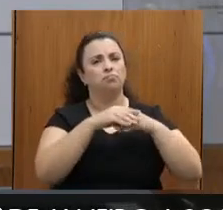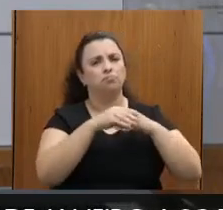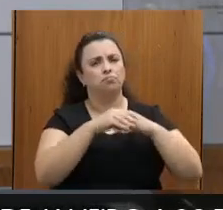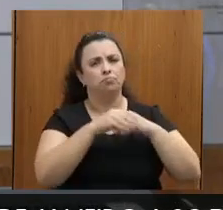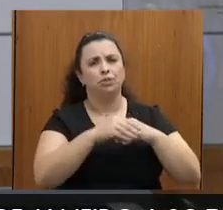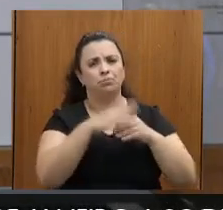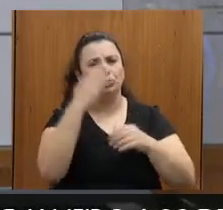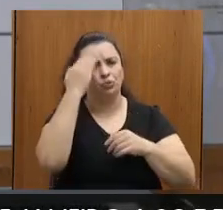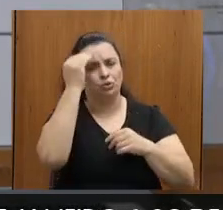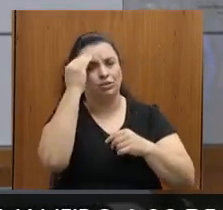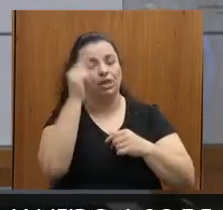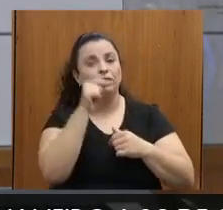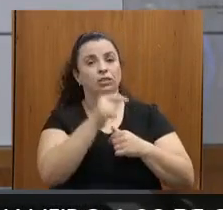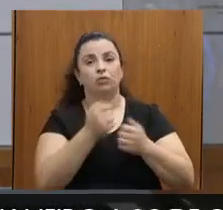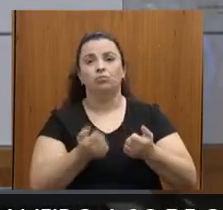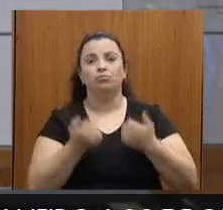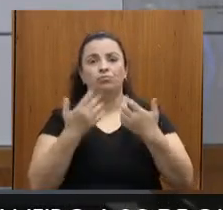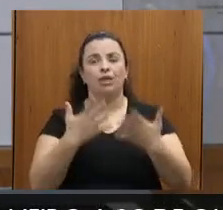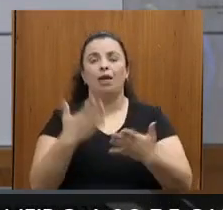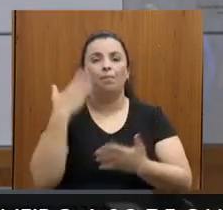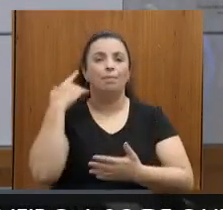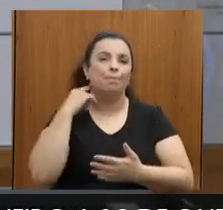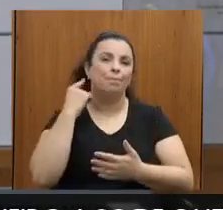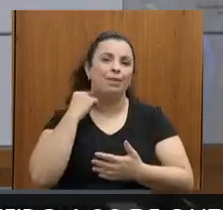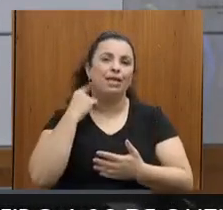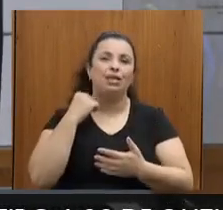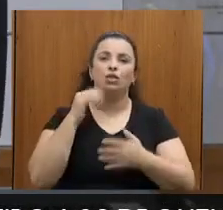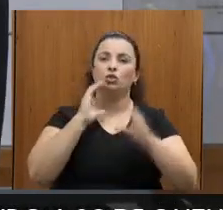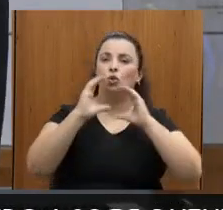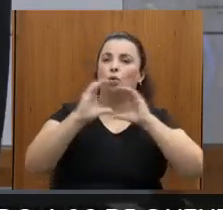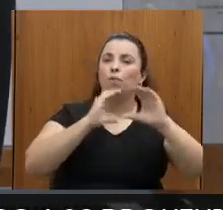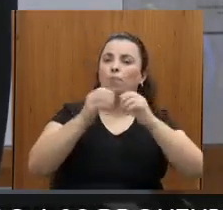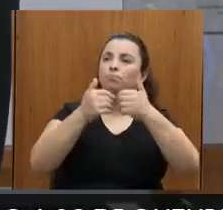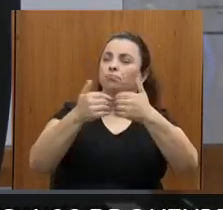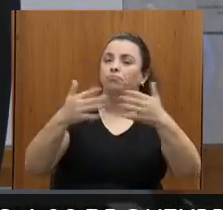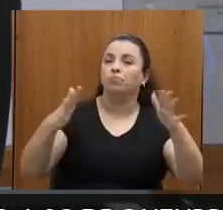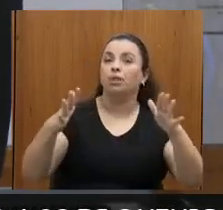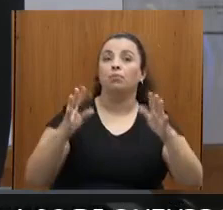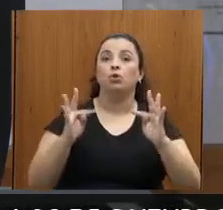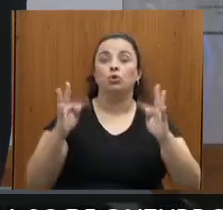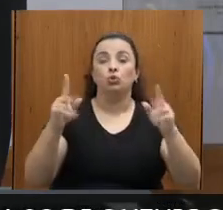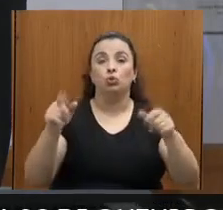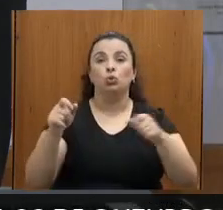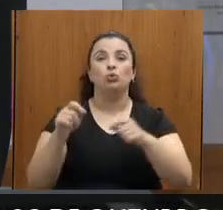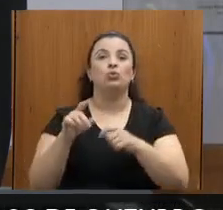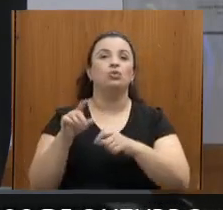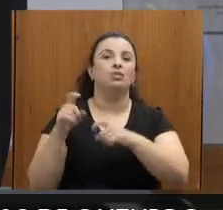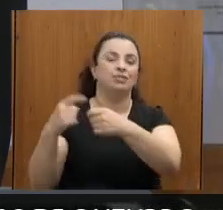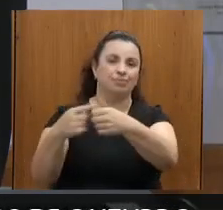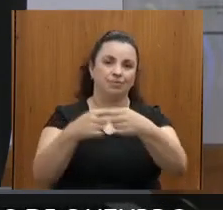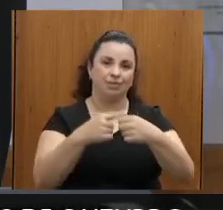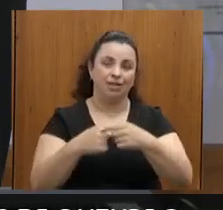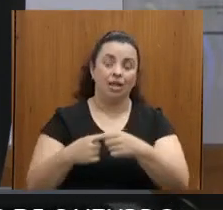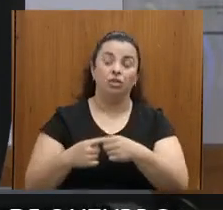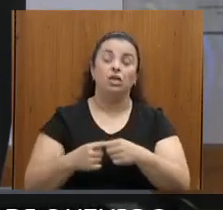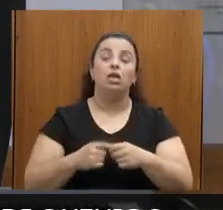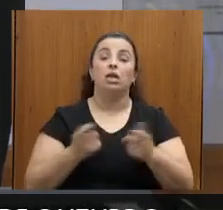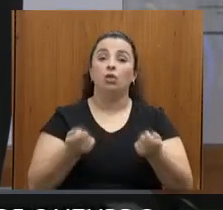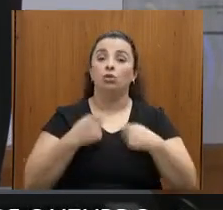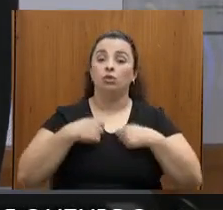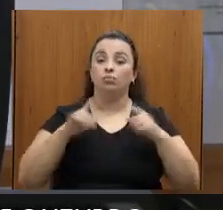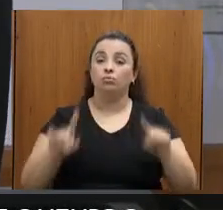o Minas, que leva comunicação para os nossos distritos, mas deixando também o desafio da gente implementar,